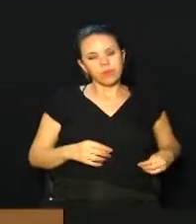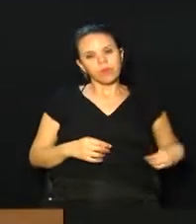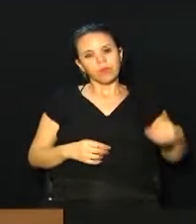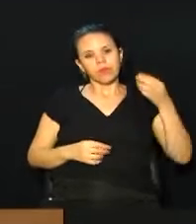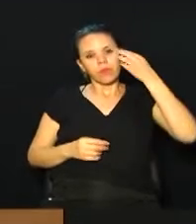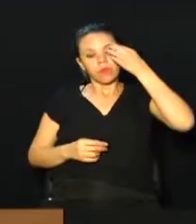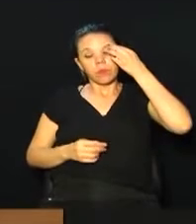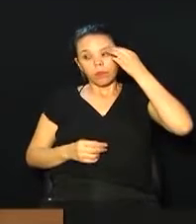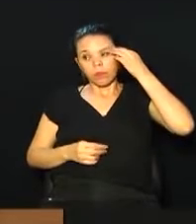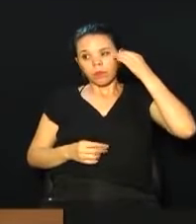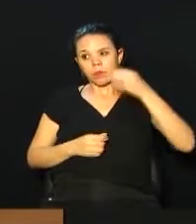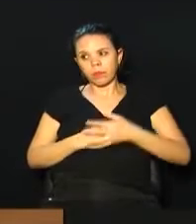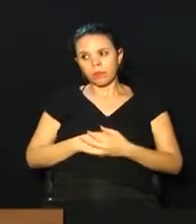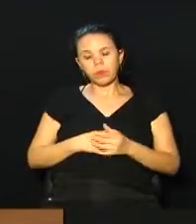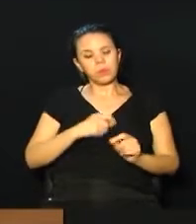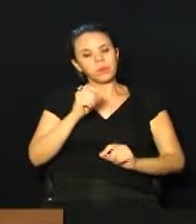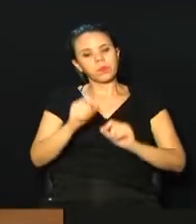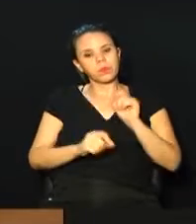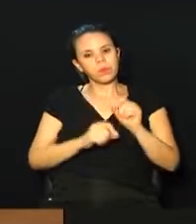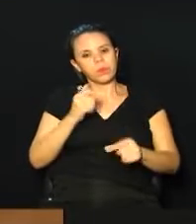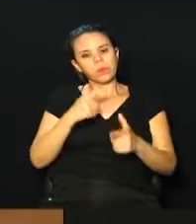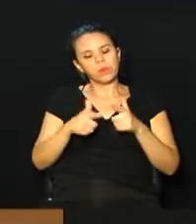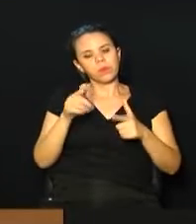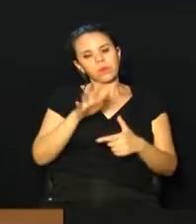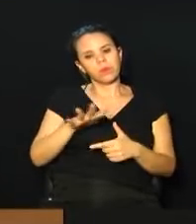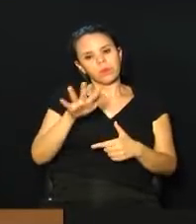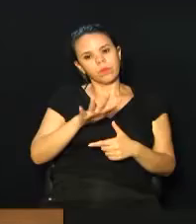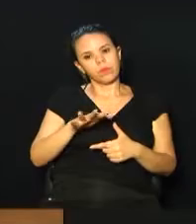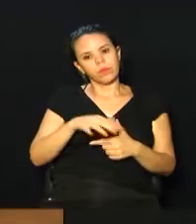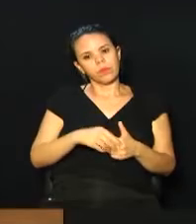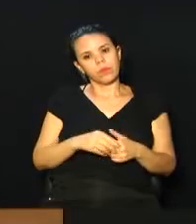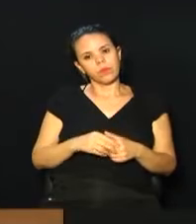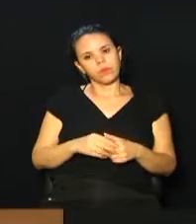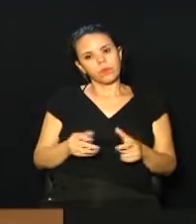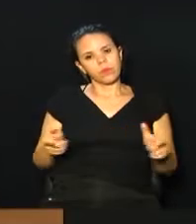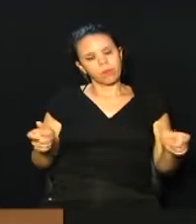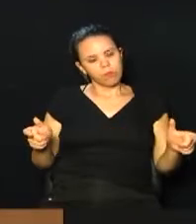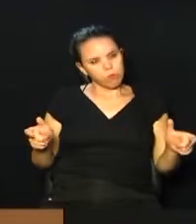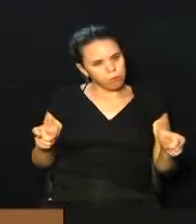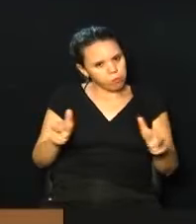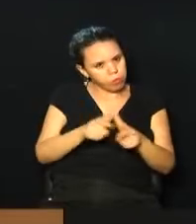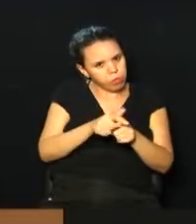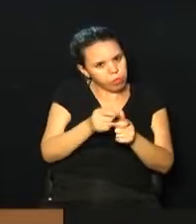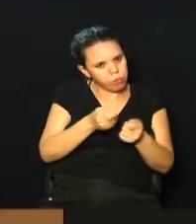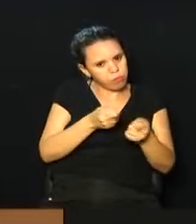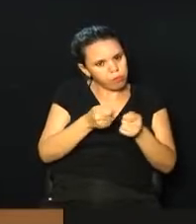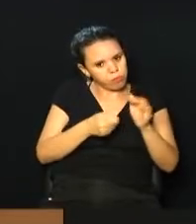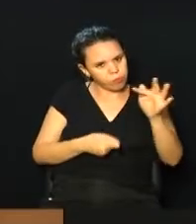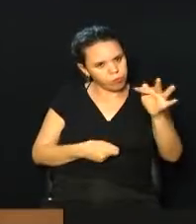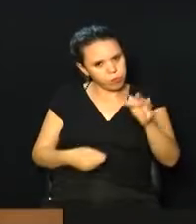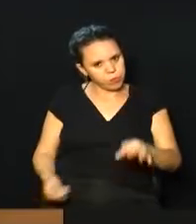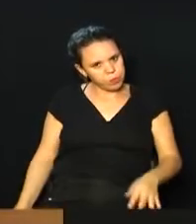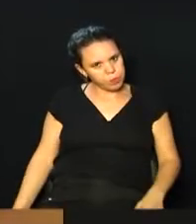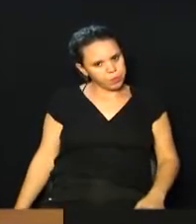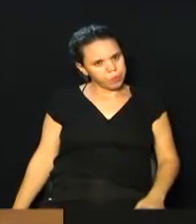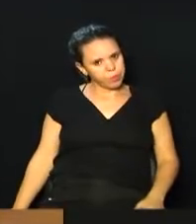né? Para que esses problemas sejam minimizados num futuro próximo.